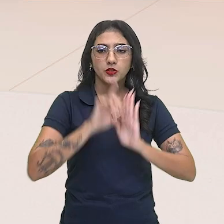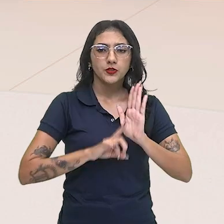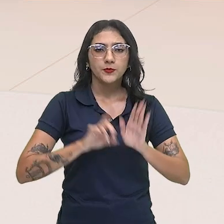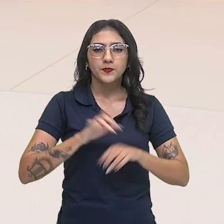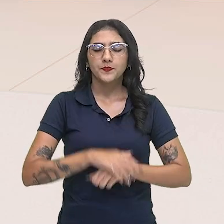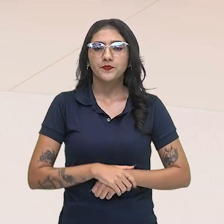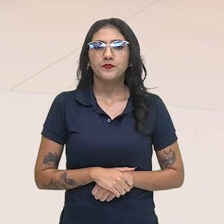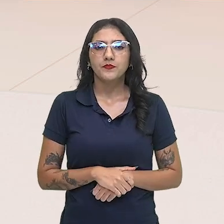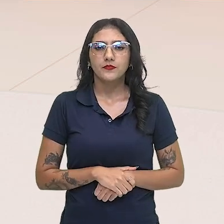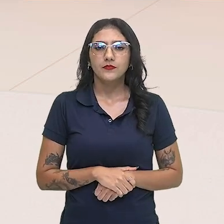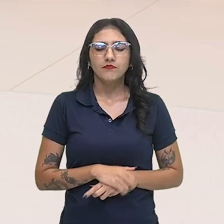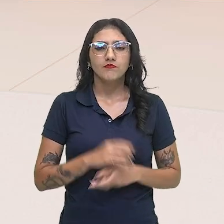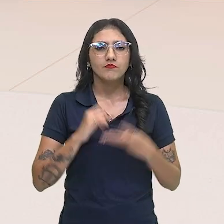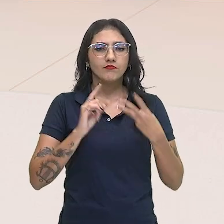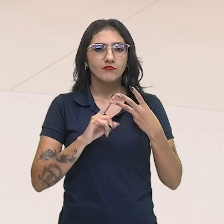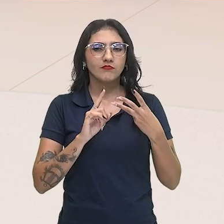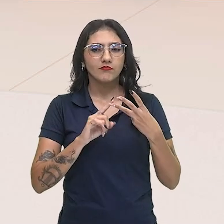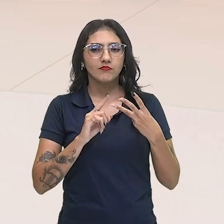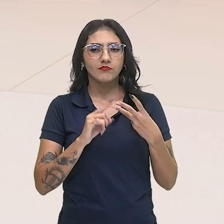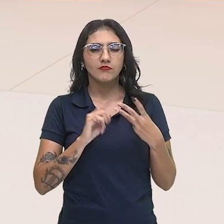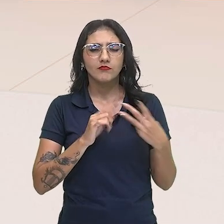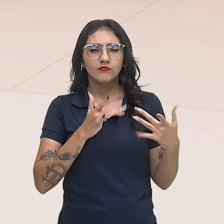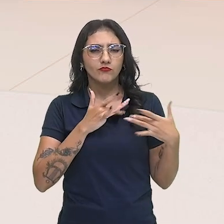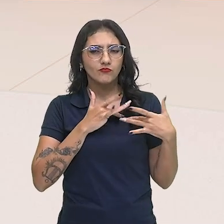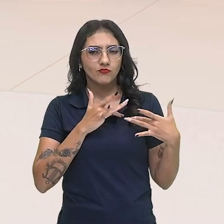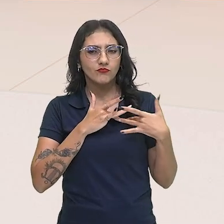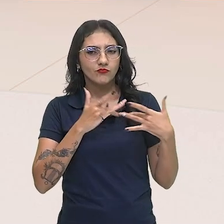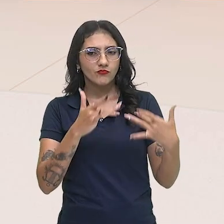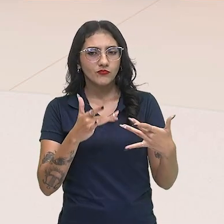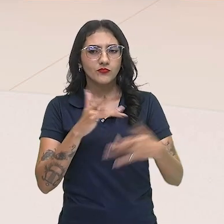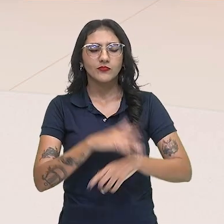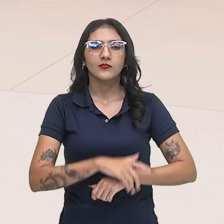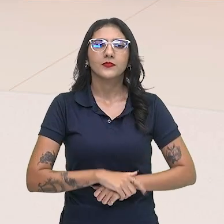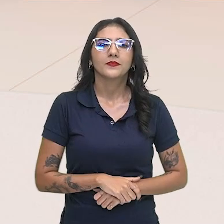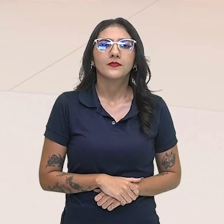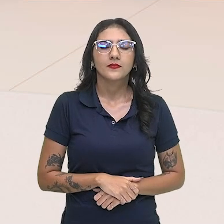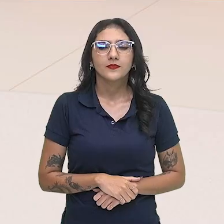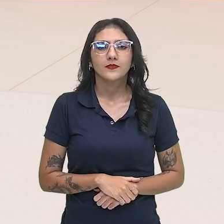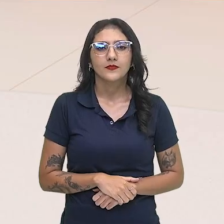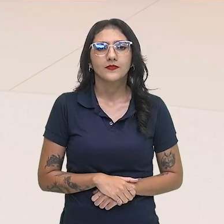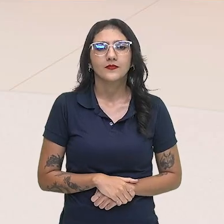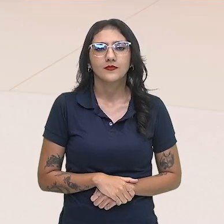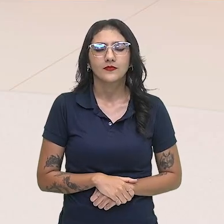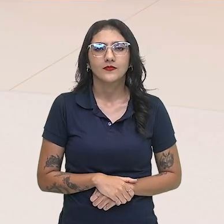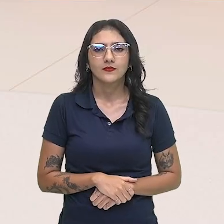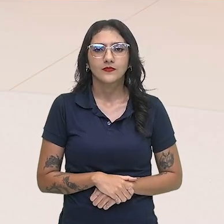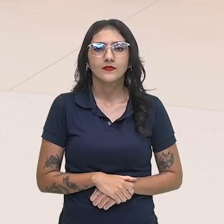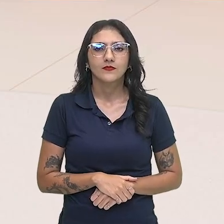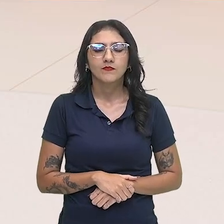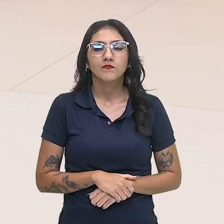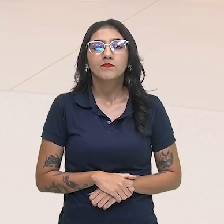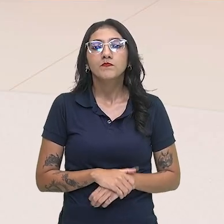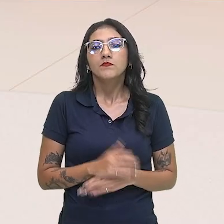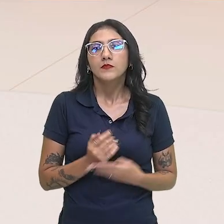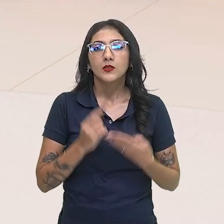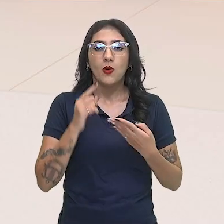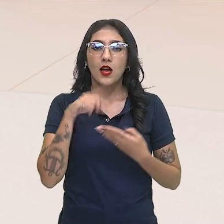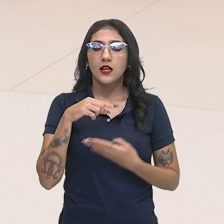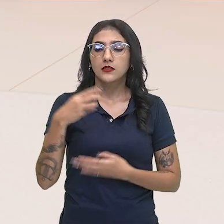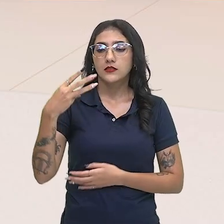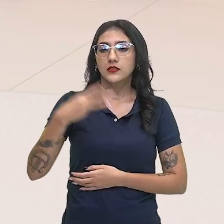E a esfera da solidariedade. Nessa esfera, chamada terceira esfera,